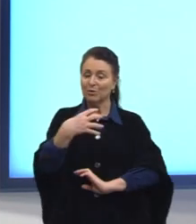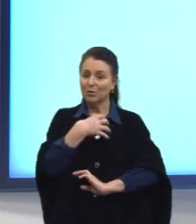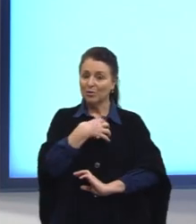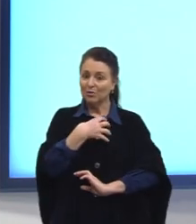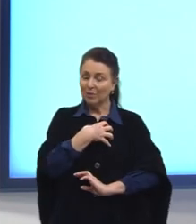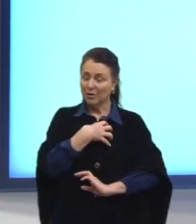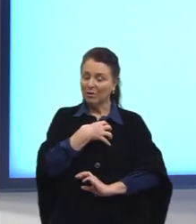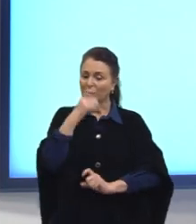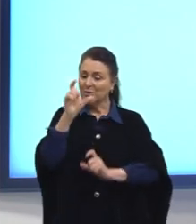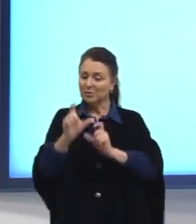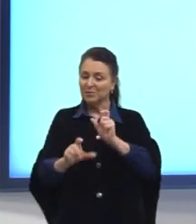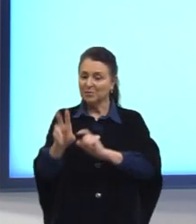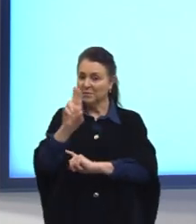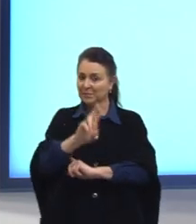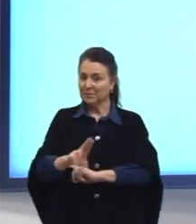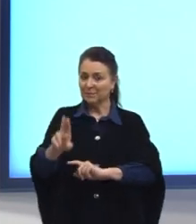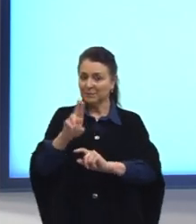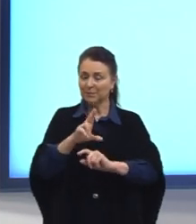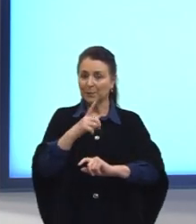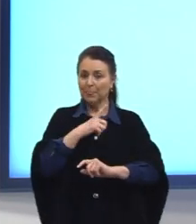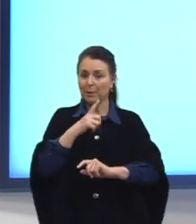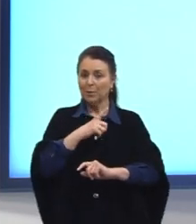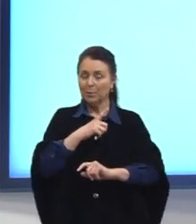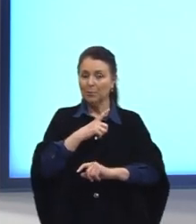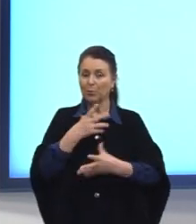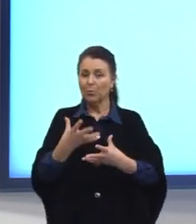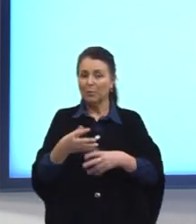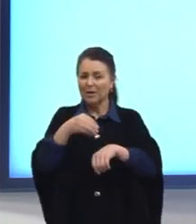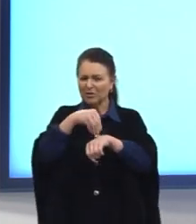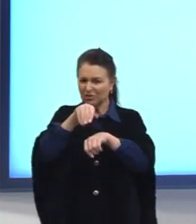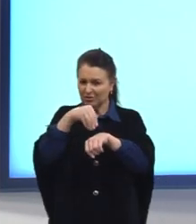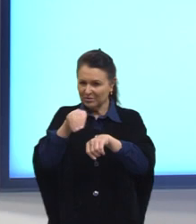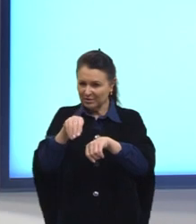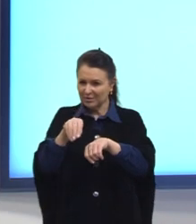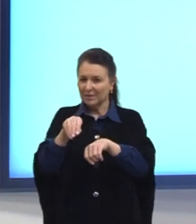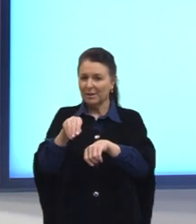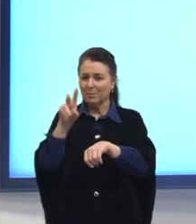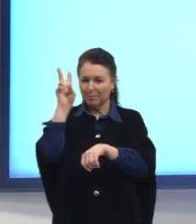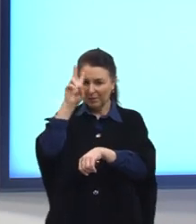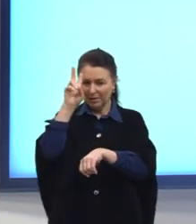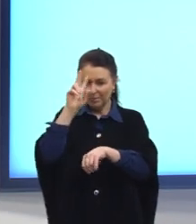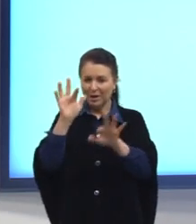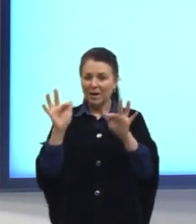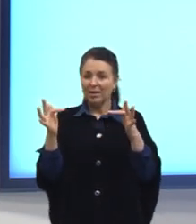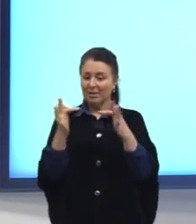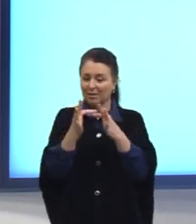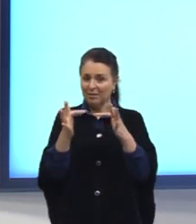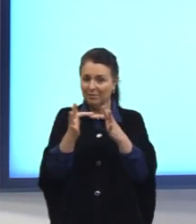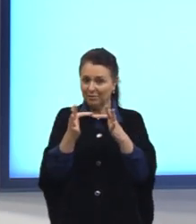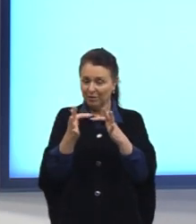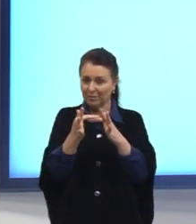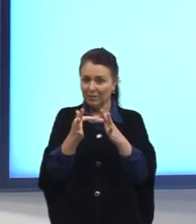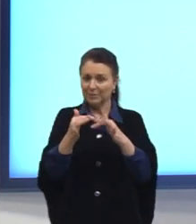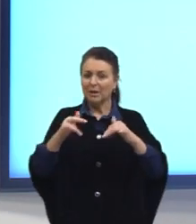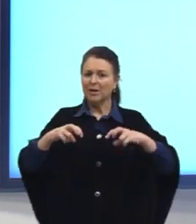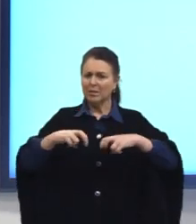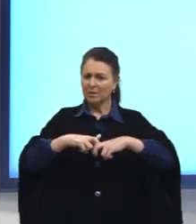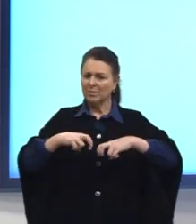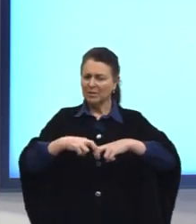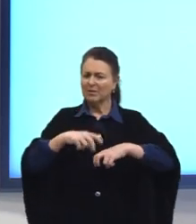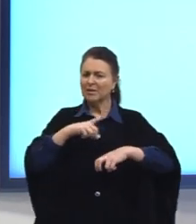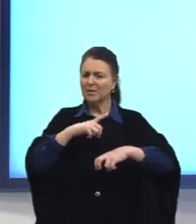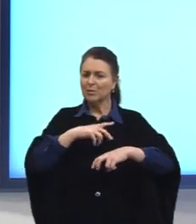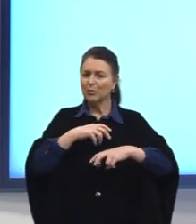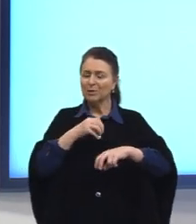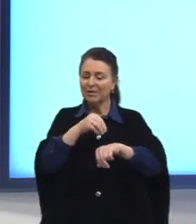que o pessoal costuma usar com o macete para lembrar dessa fórmula aqui né na física tem muitos macetes né Vocês